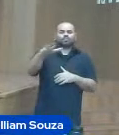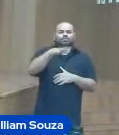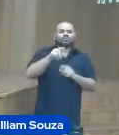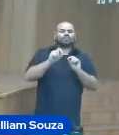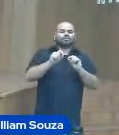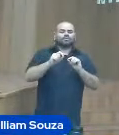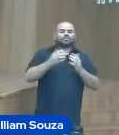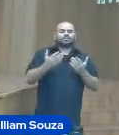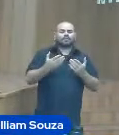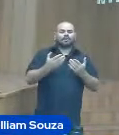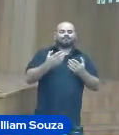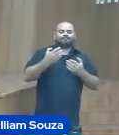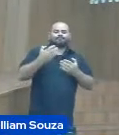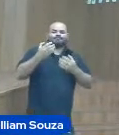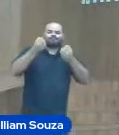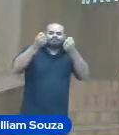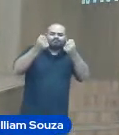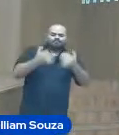é um tema que vem